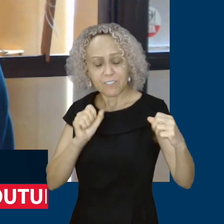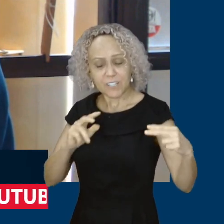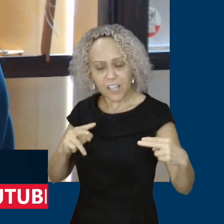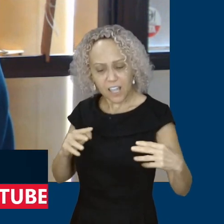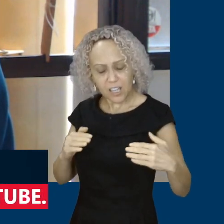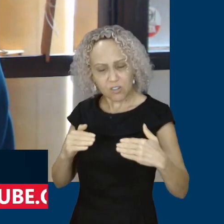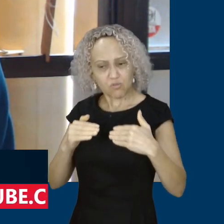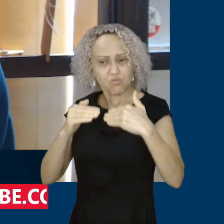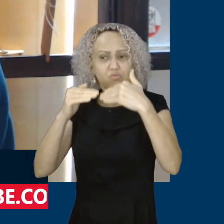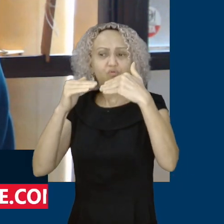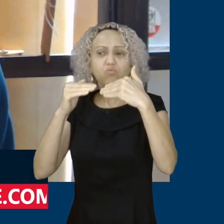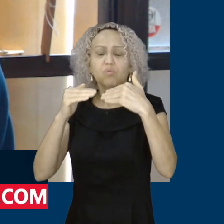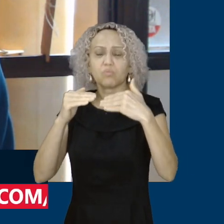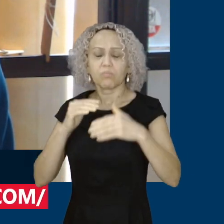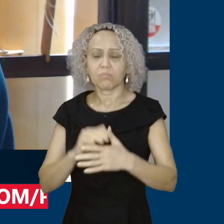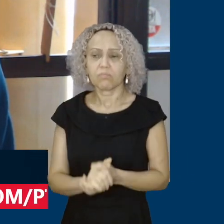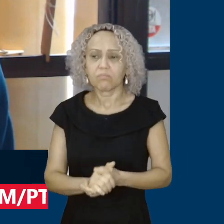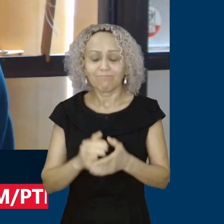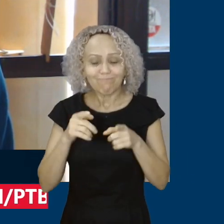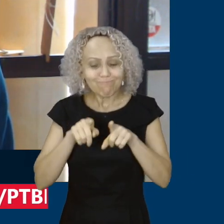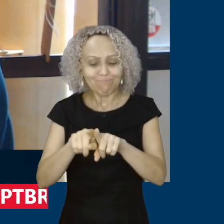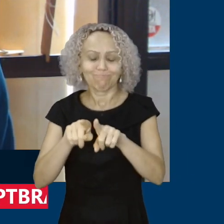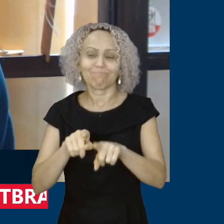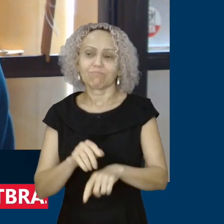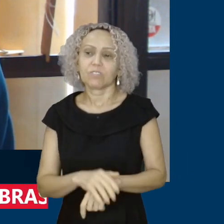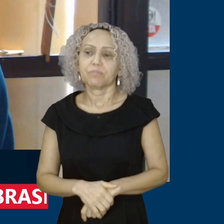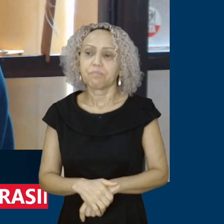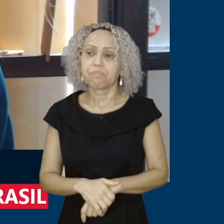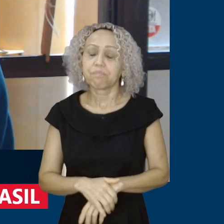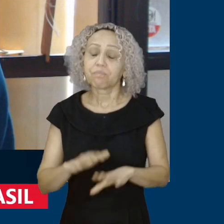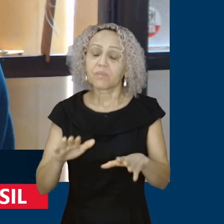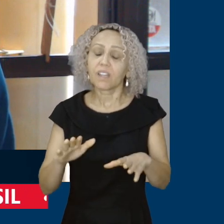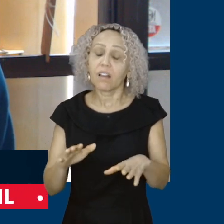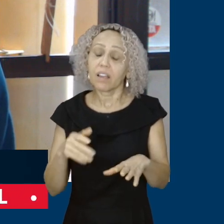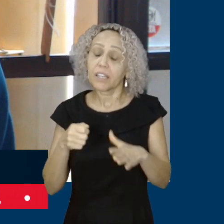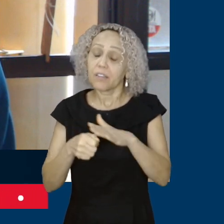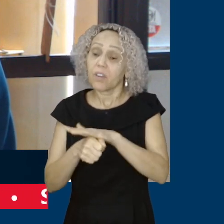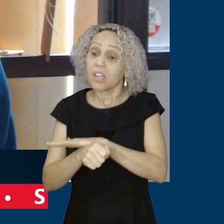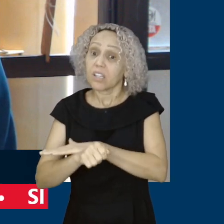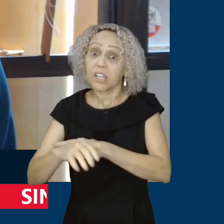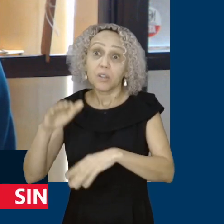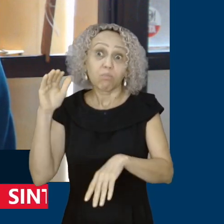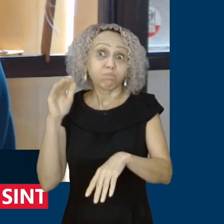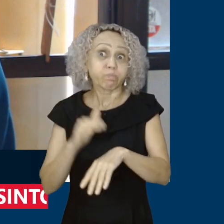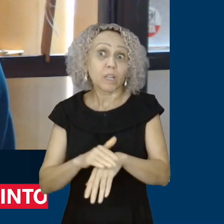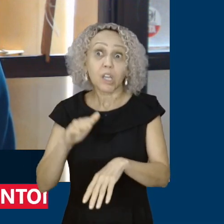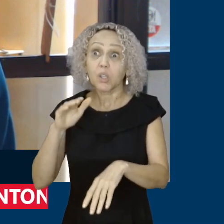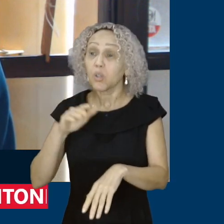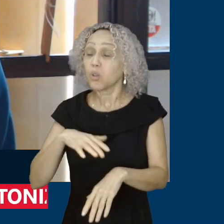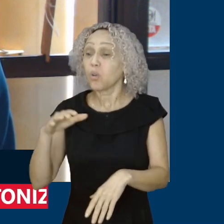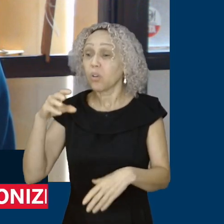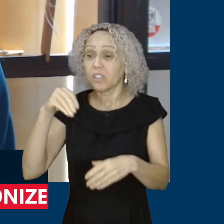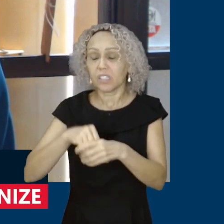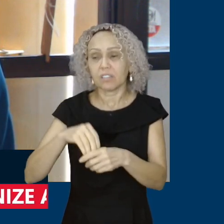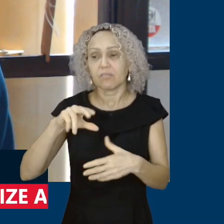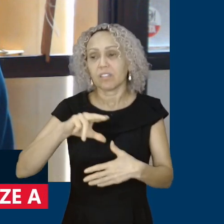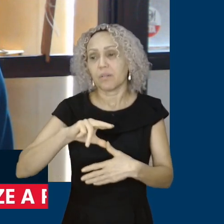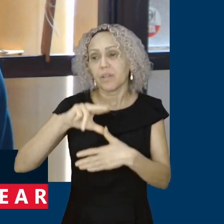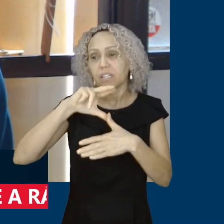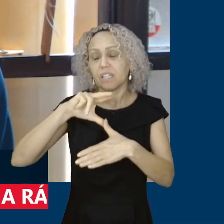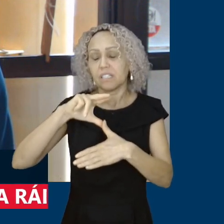nesses recursos, que é o maior da história, maior da América Latina, e que isso vai inspirar,